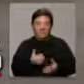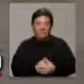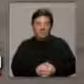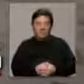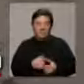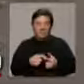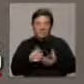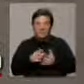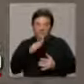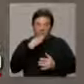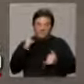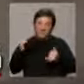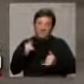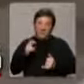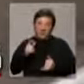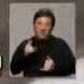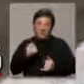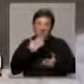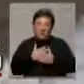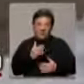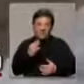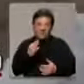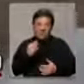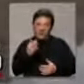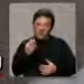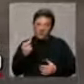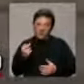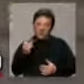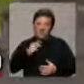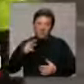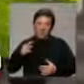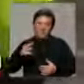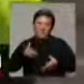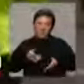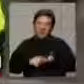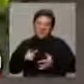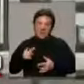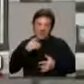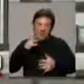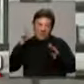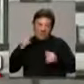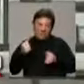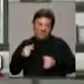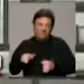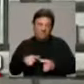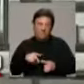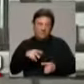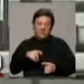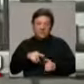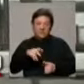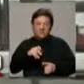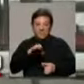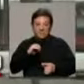A massa de frio do Ártico está a deixar 43 milhões de americanos debaixo de forte neve. No Massachusetts,